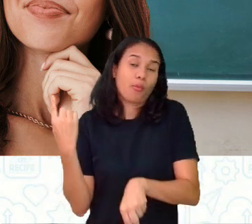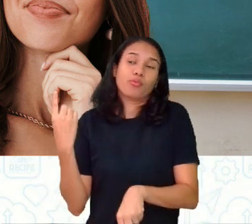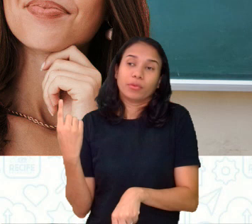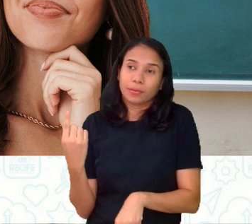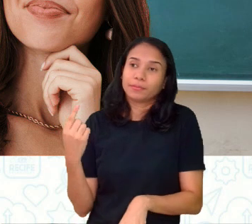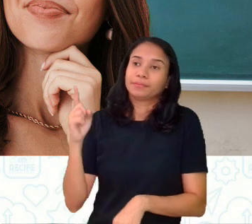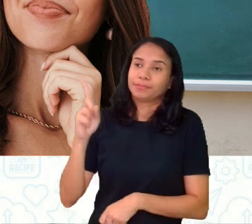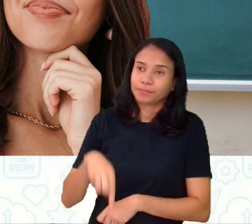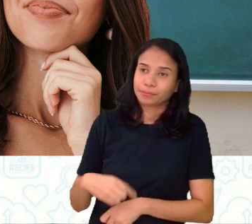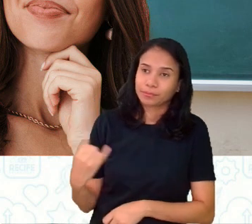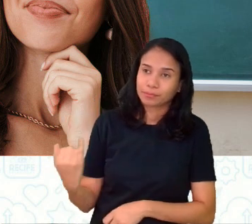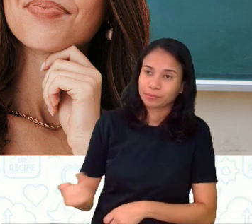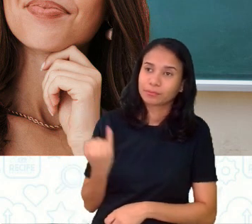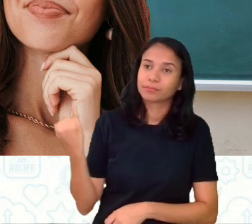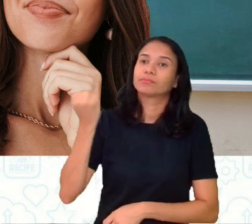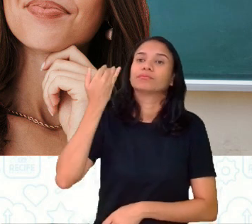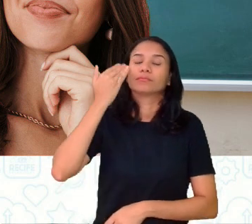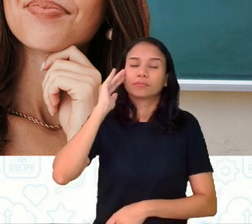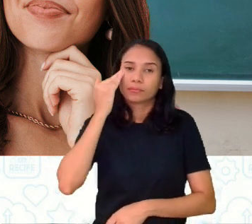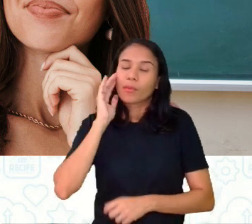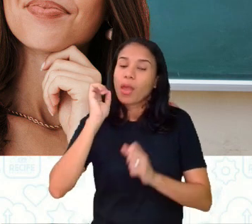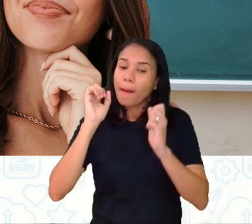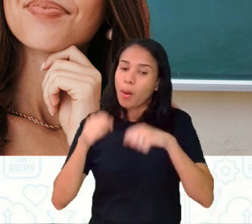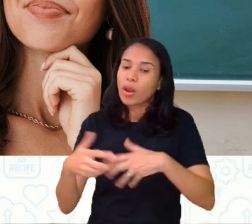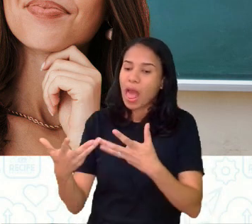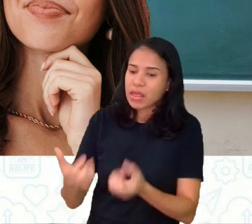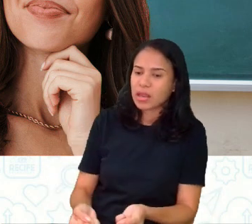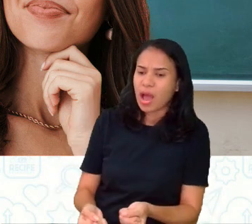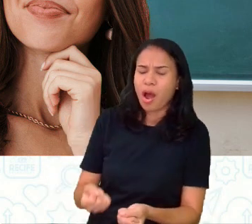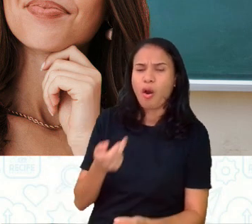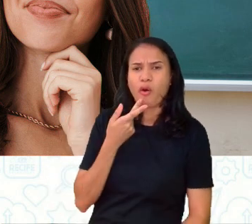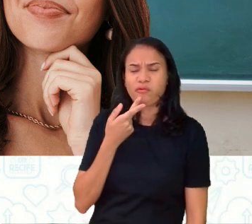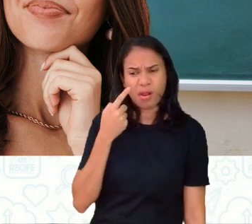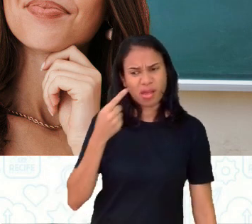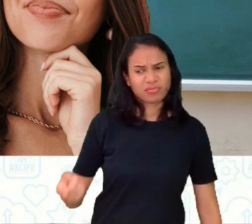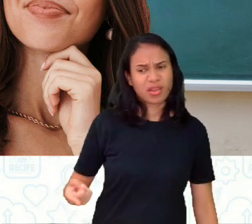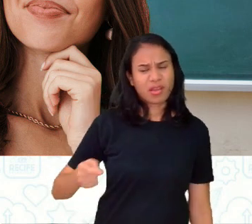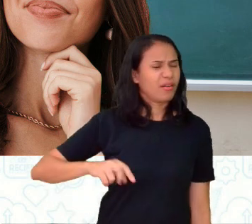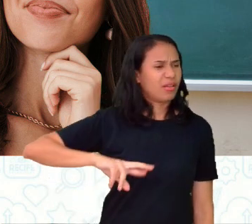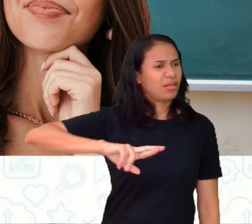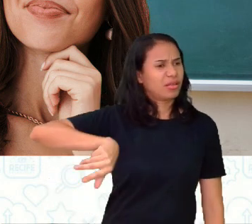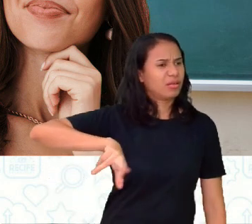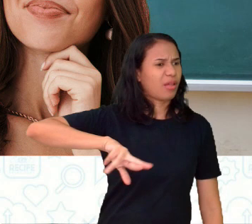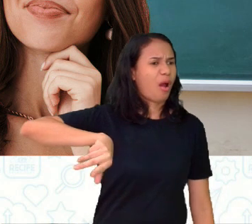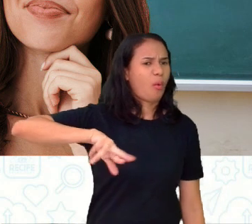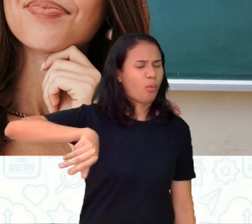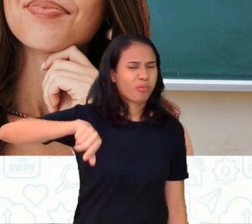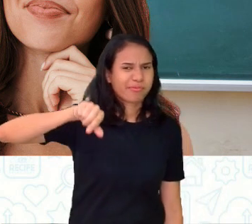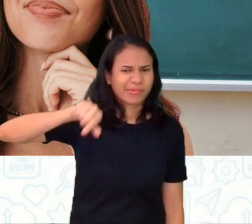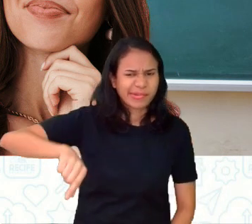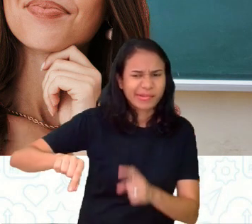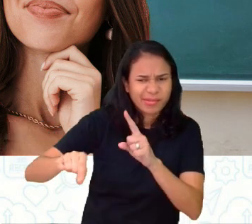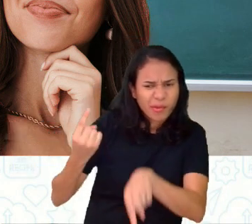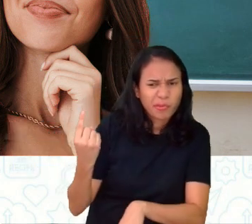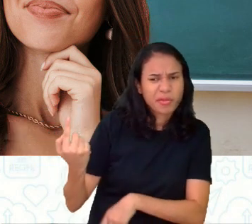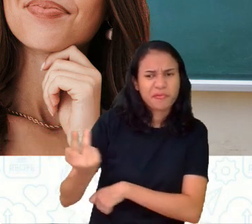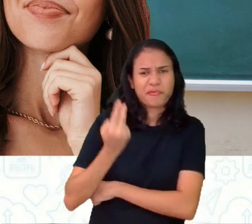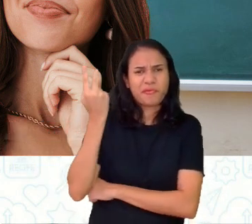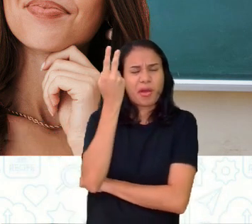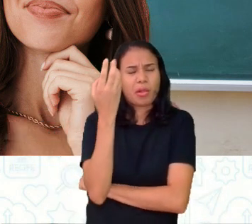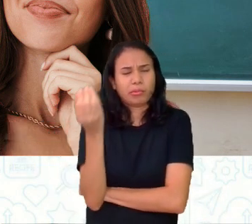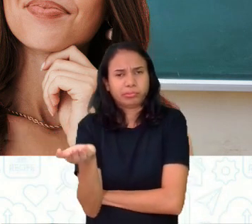é importante entender isso, que ele pode aceitar ou dizer, não, essa daqui não é válido,